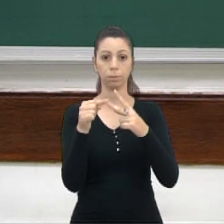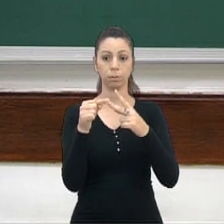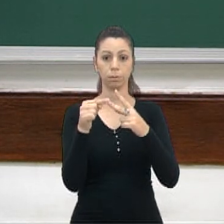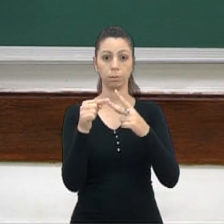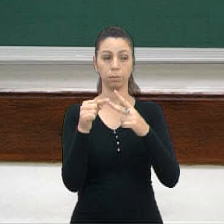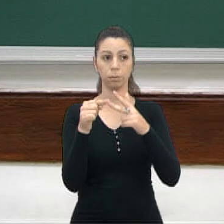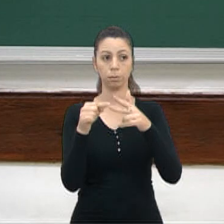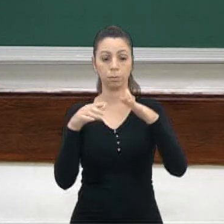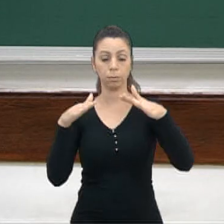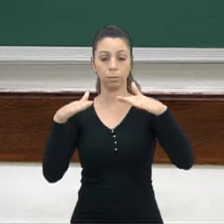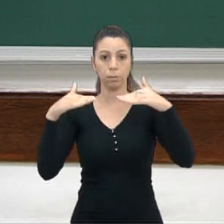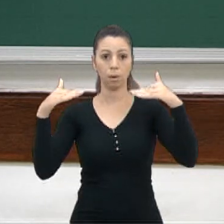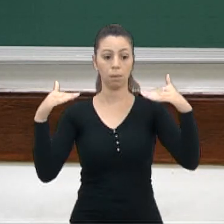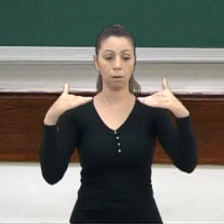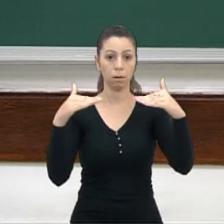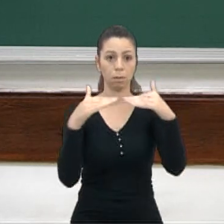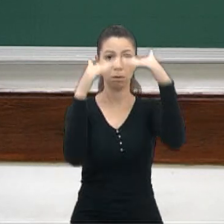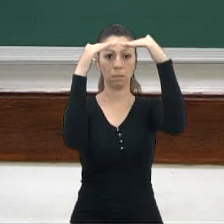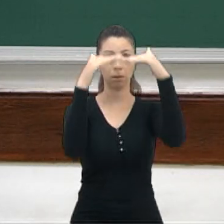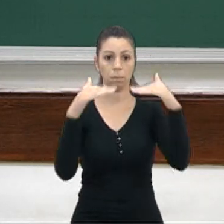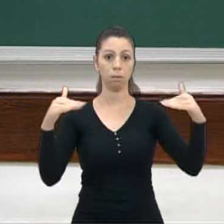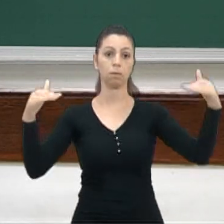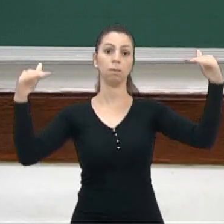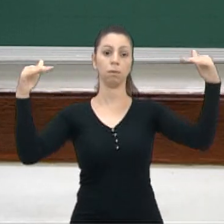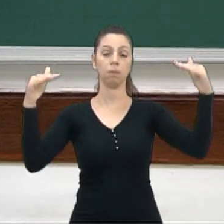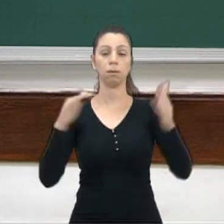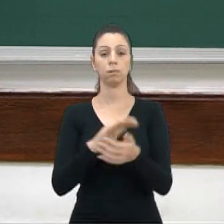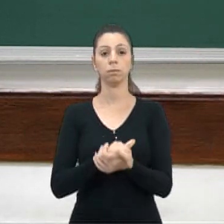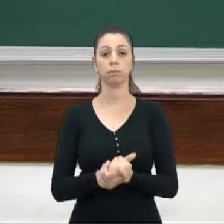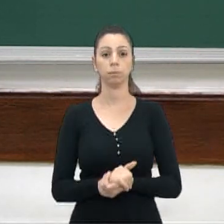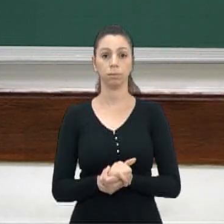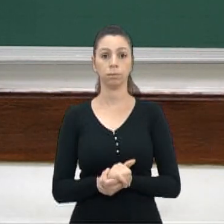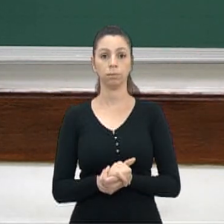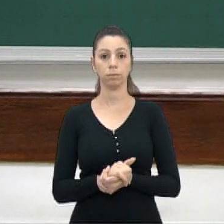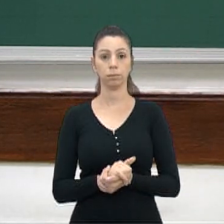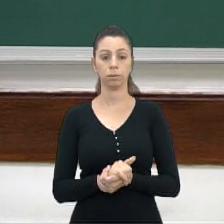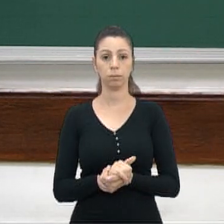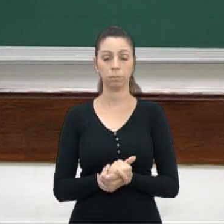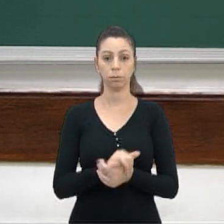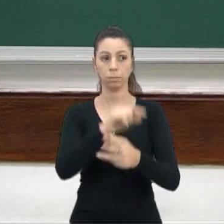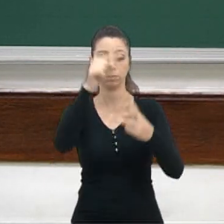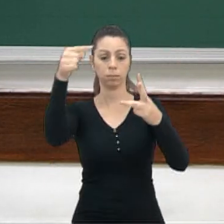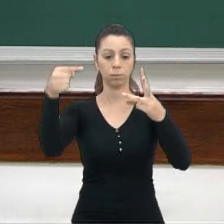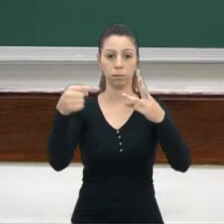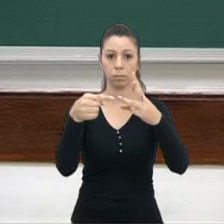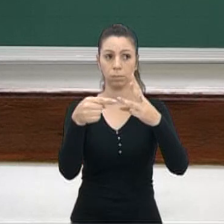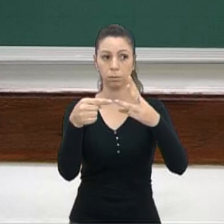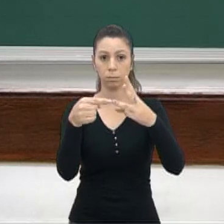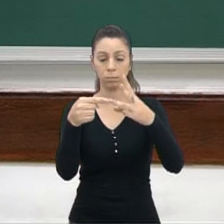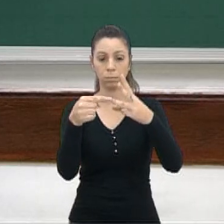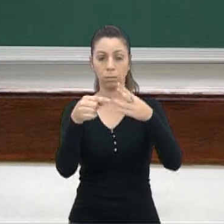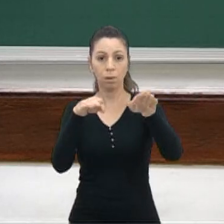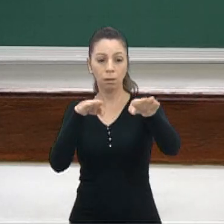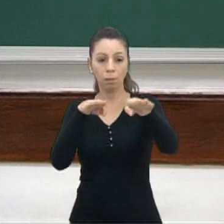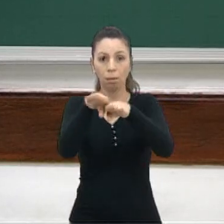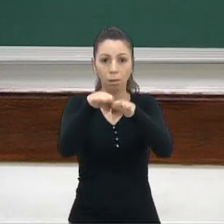e afastamento. E tem também o movimento de atrito